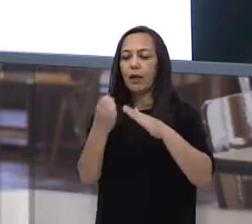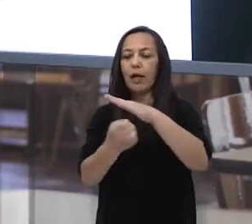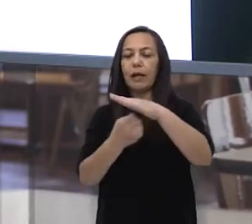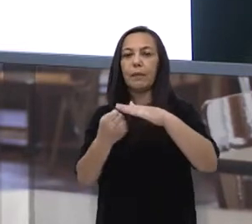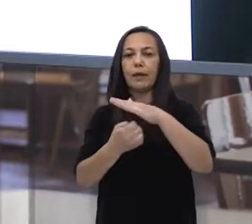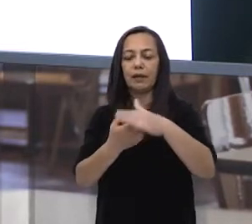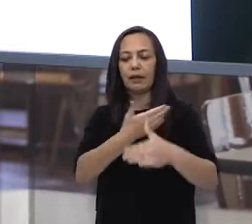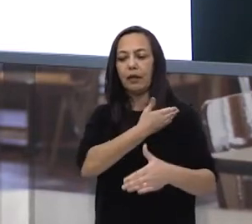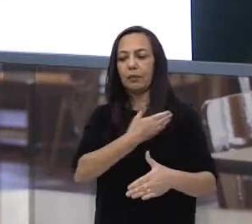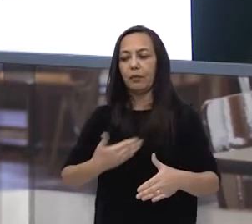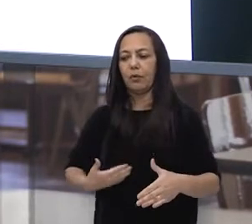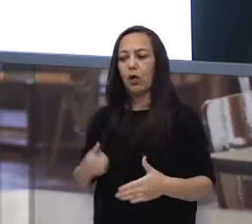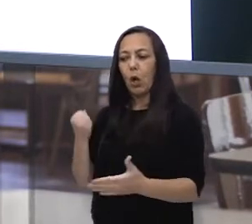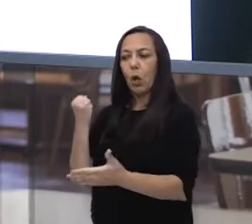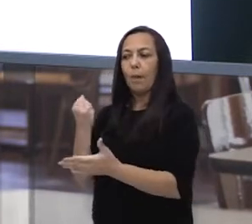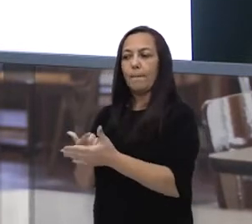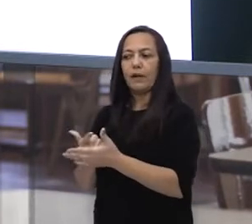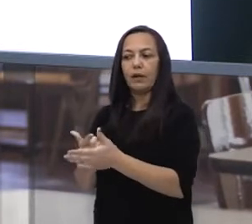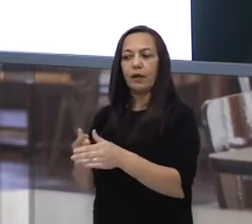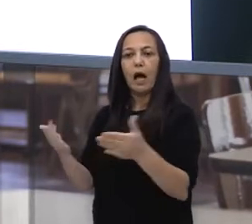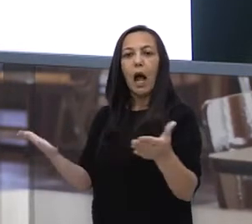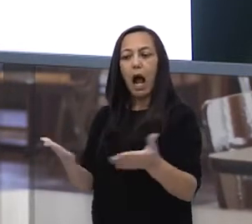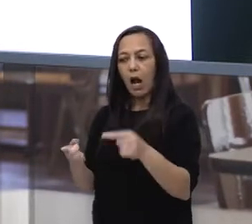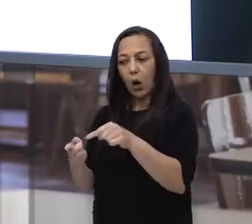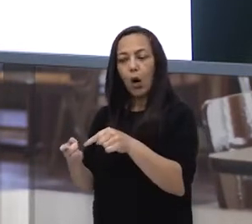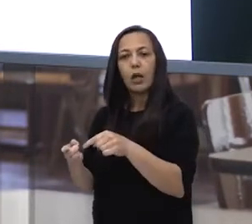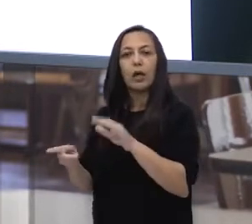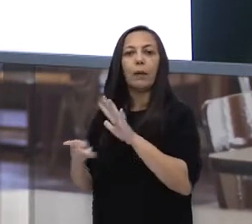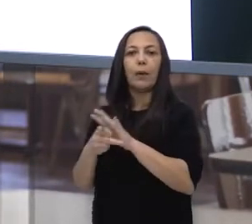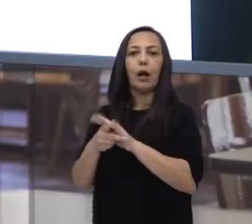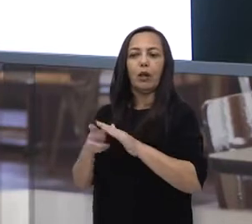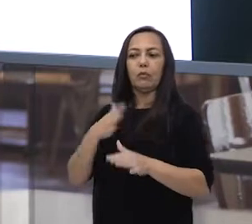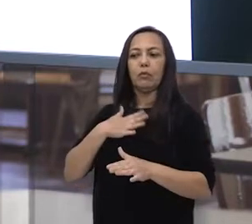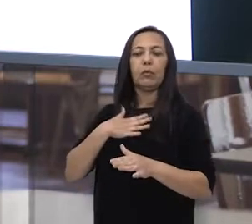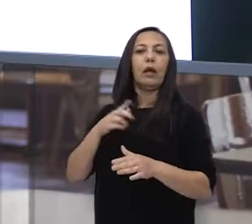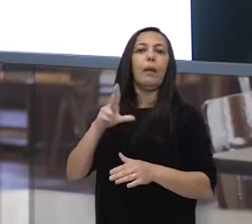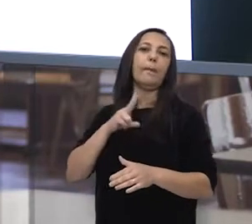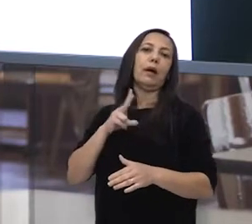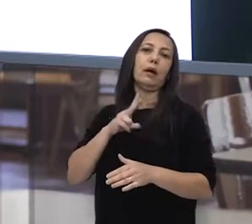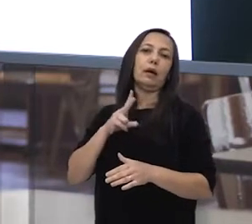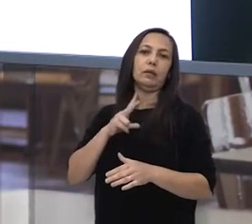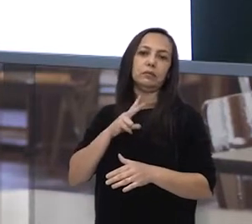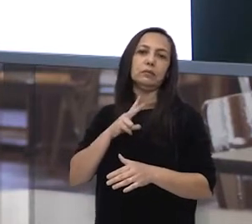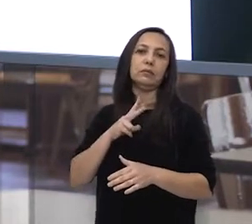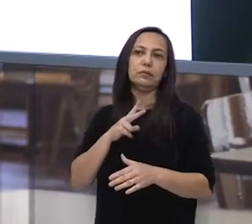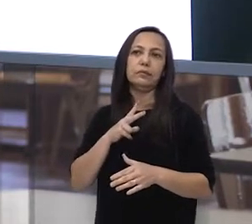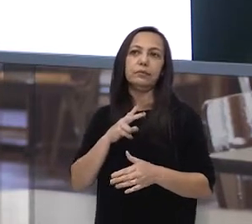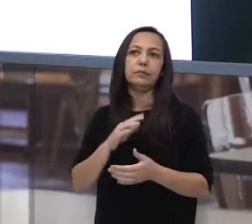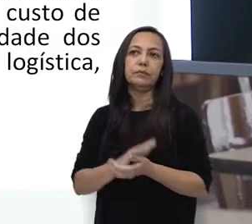comprei, então essa empresa deixou de ser pública, passou a ser privada, então o estatal foi privatizado.